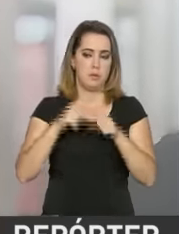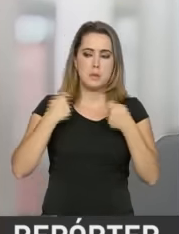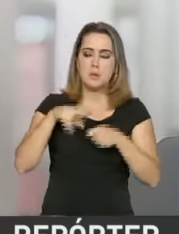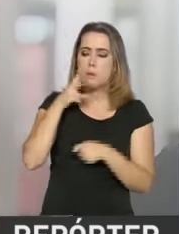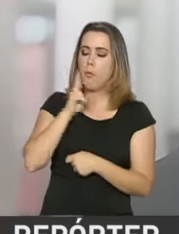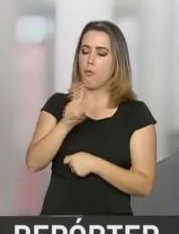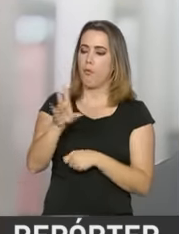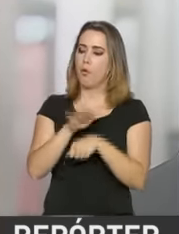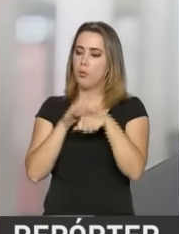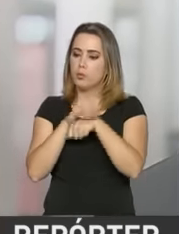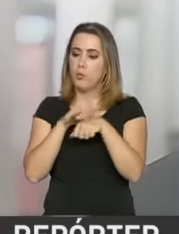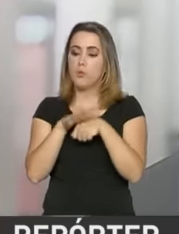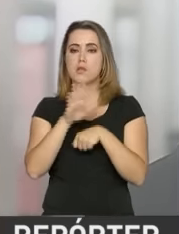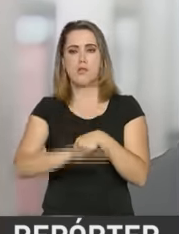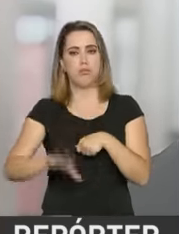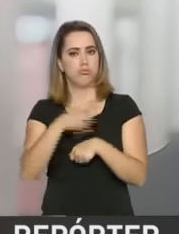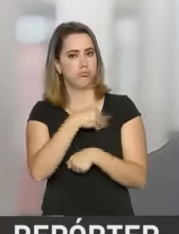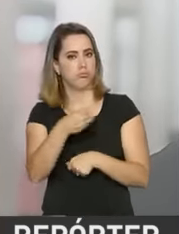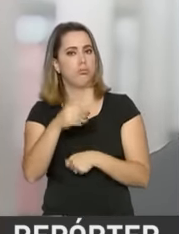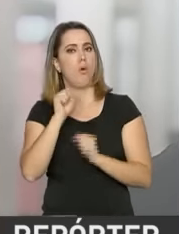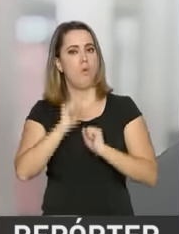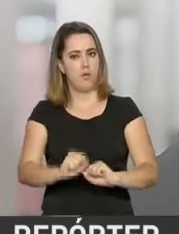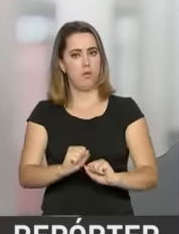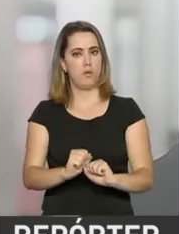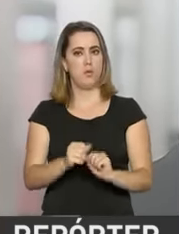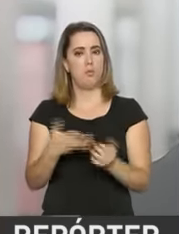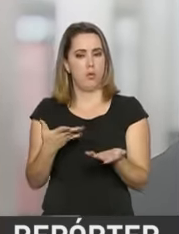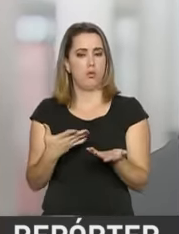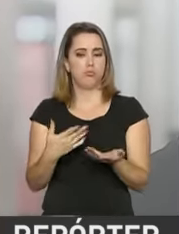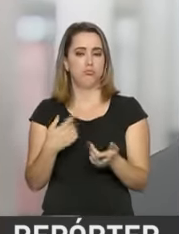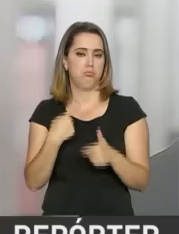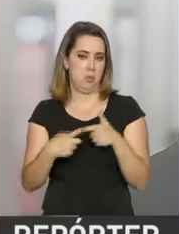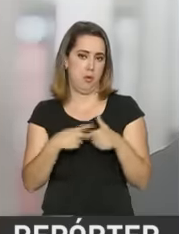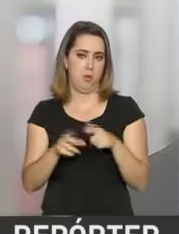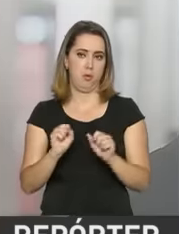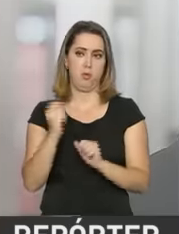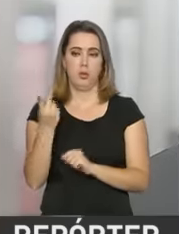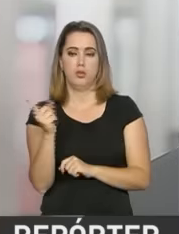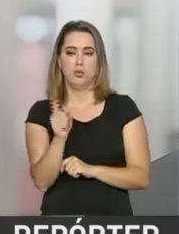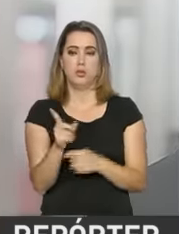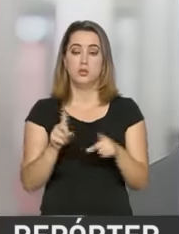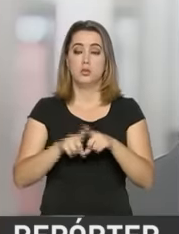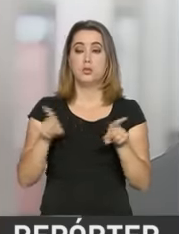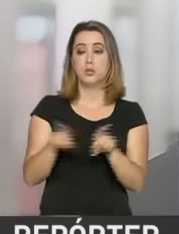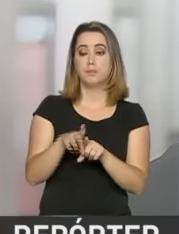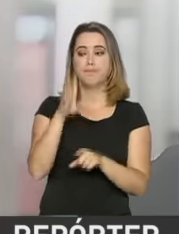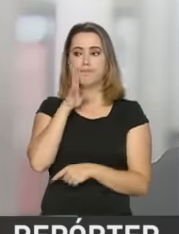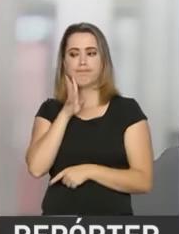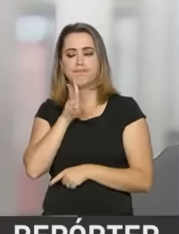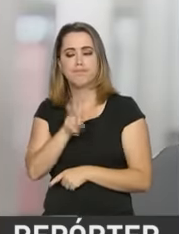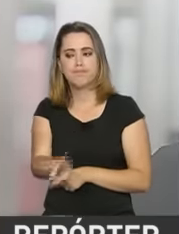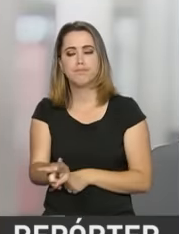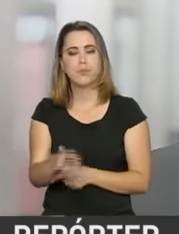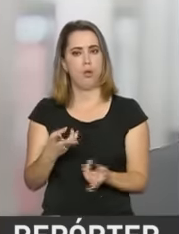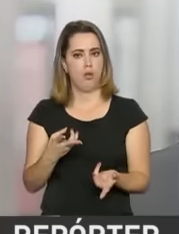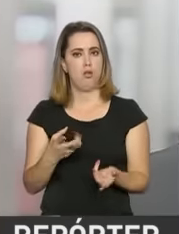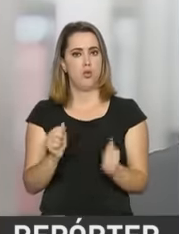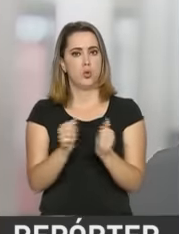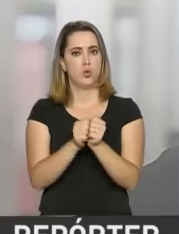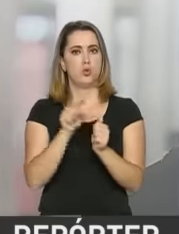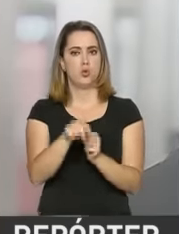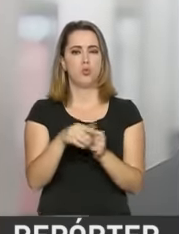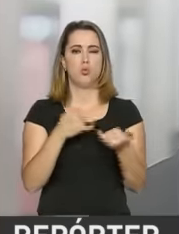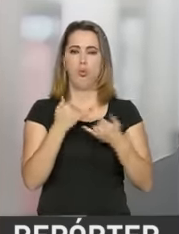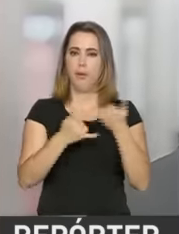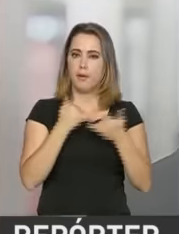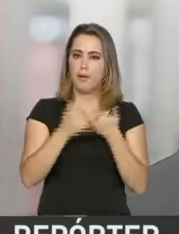e conversar com seus filhos e saber se aquilo pode ou não prejudicar. Também acompanhar, seria muito interessante se eles pudessem acompanhar as sessões